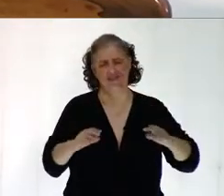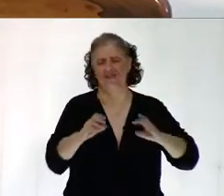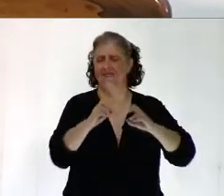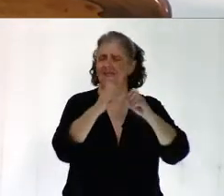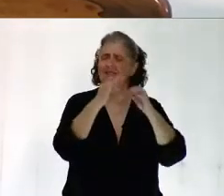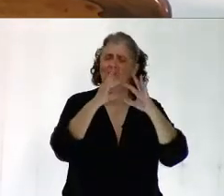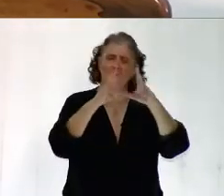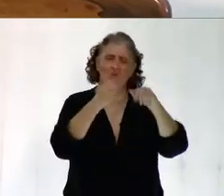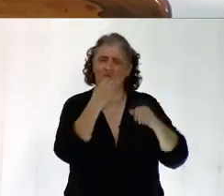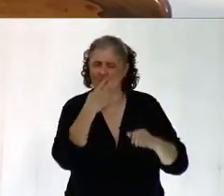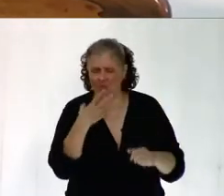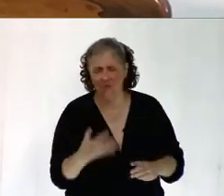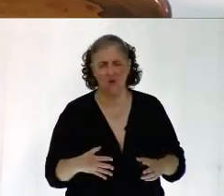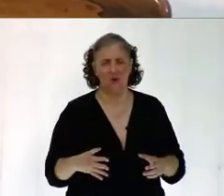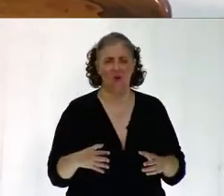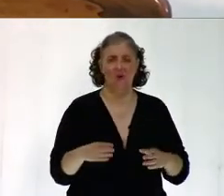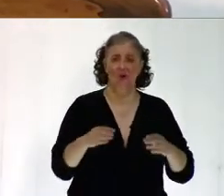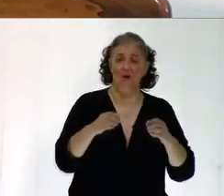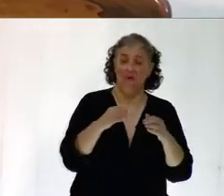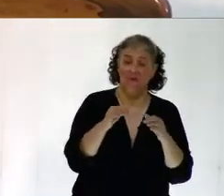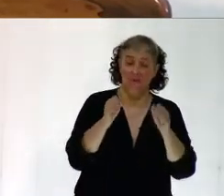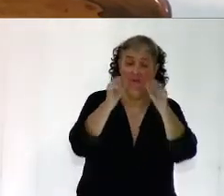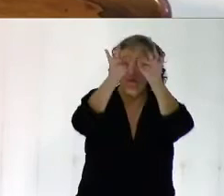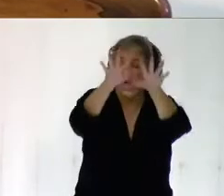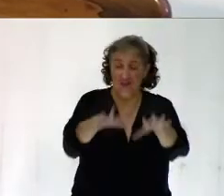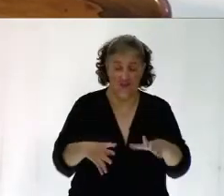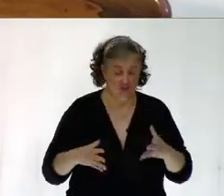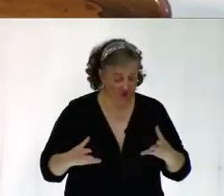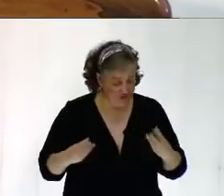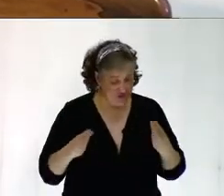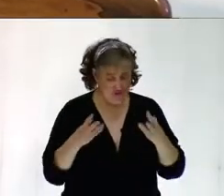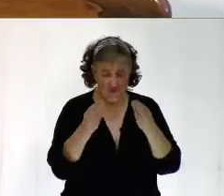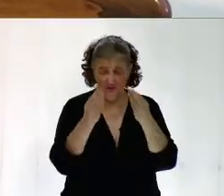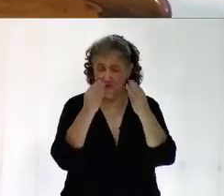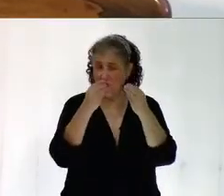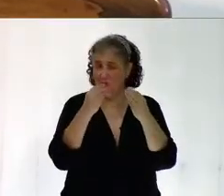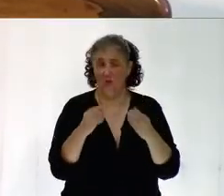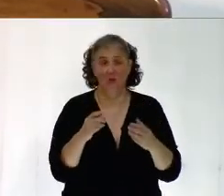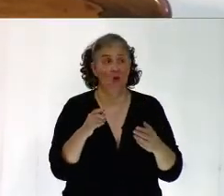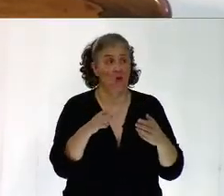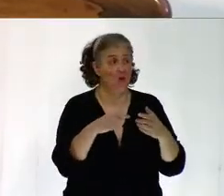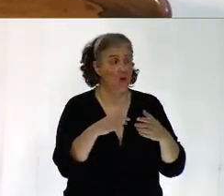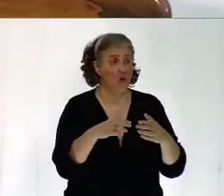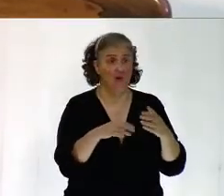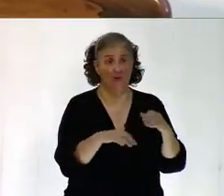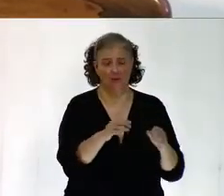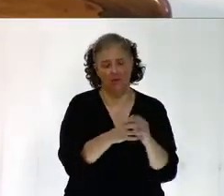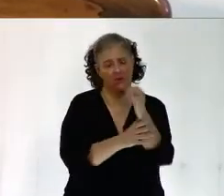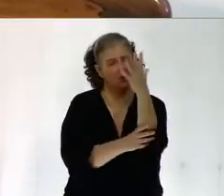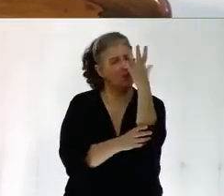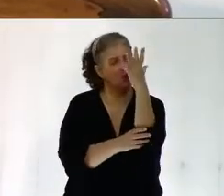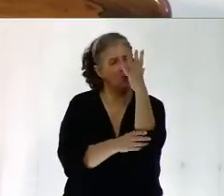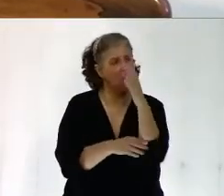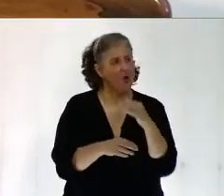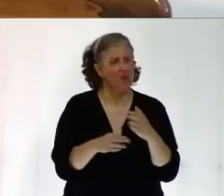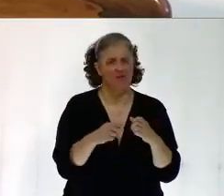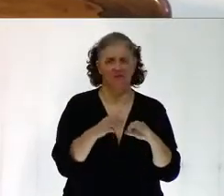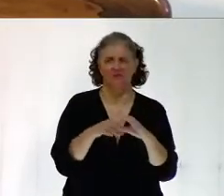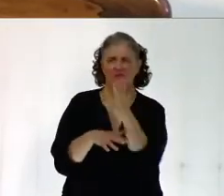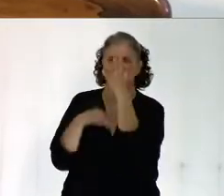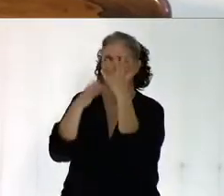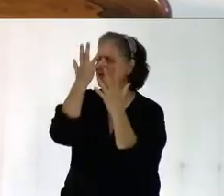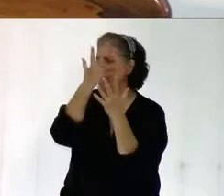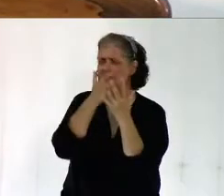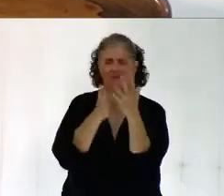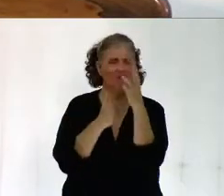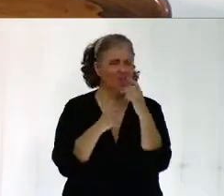e poços abertos que não abriste vinhais e olivais que não plantastes e